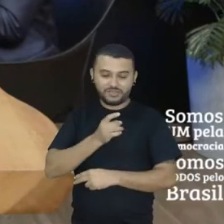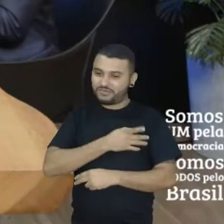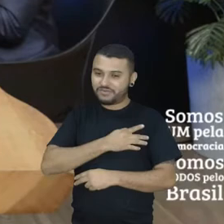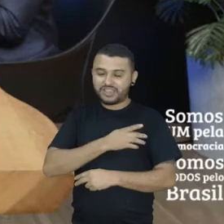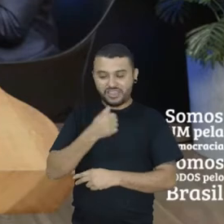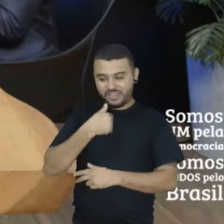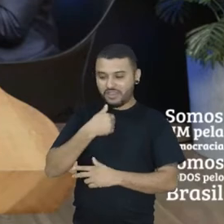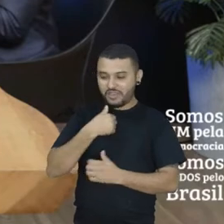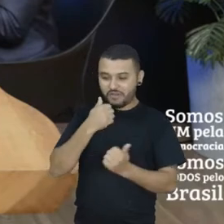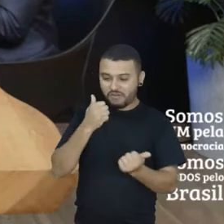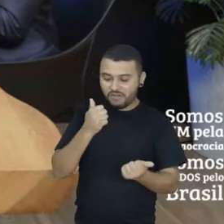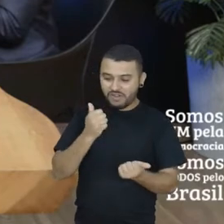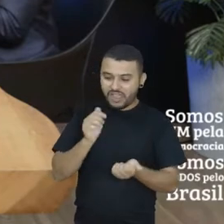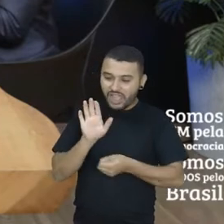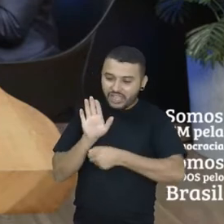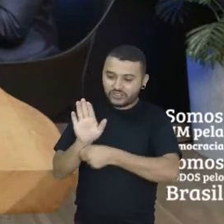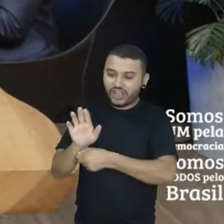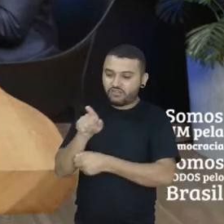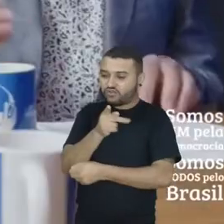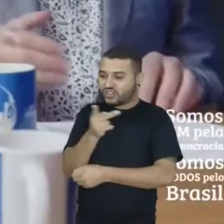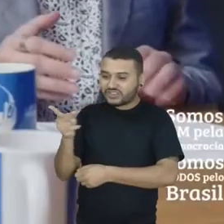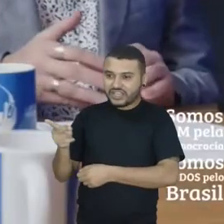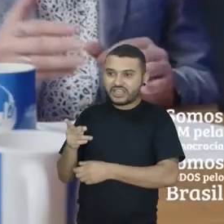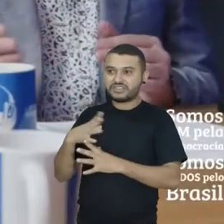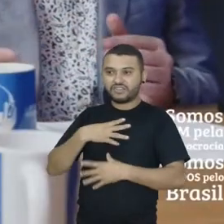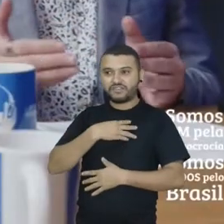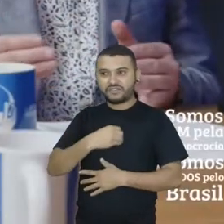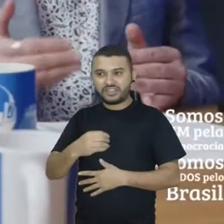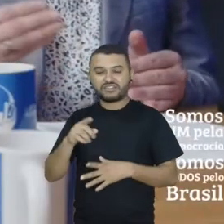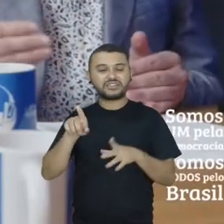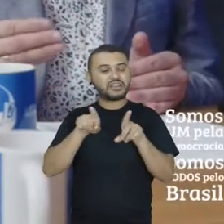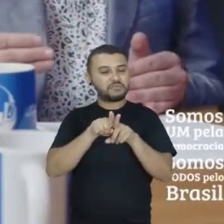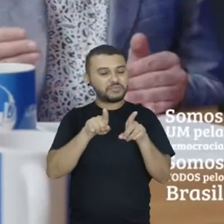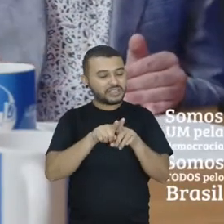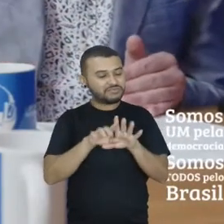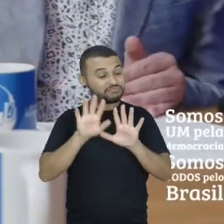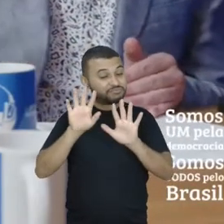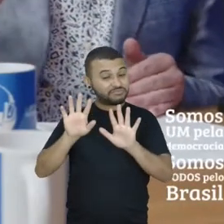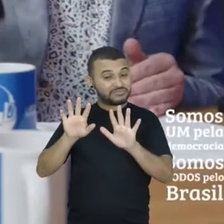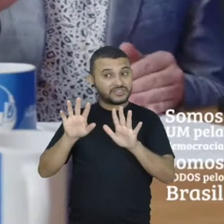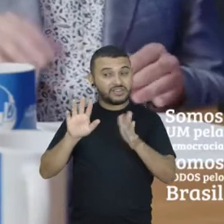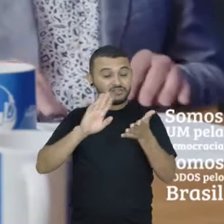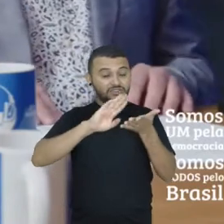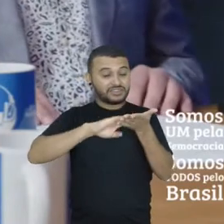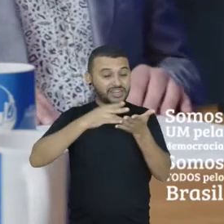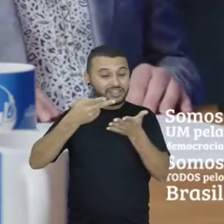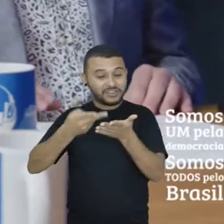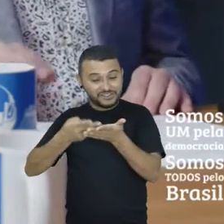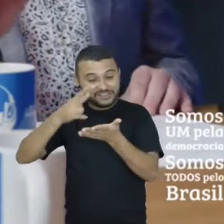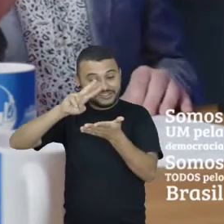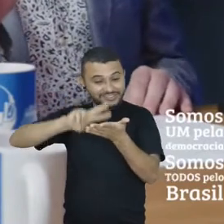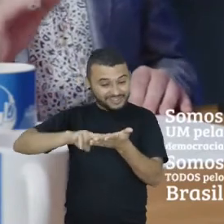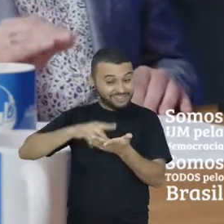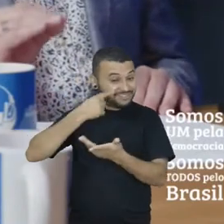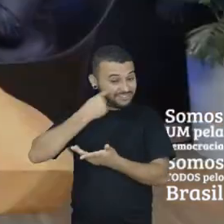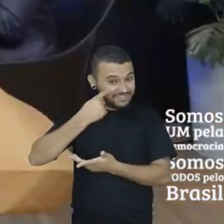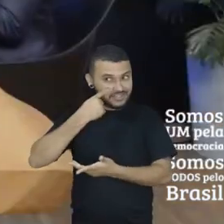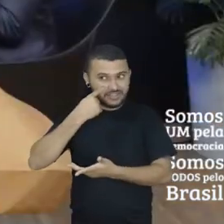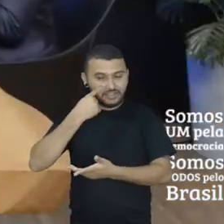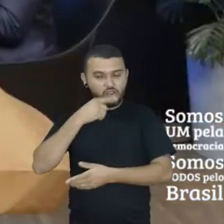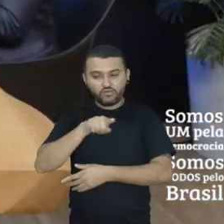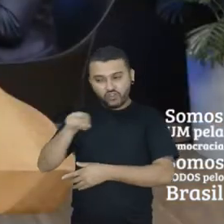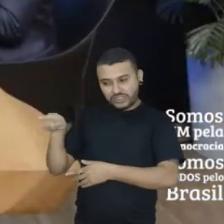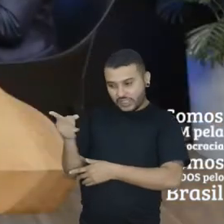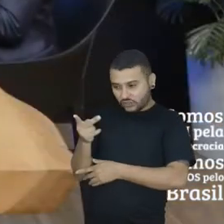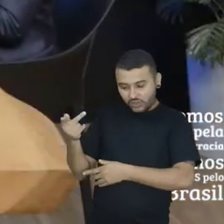vocês e seus filhos. E se me permitem fazer uma nova tradução, o Ed deixa. Não tenham